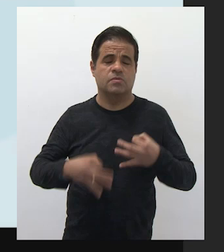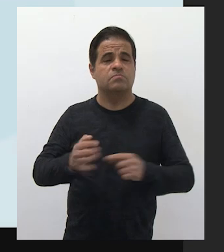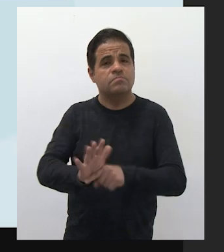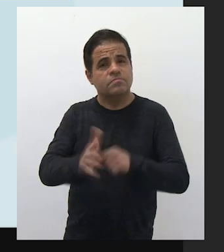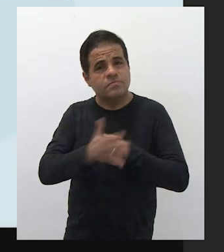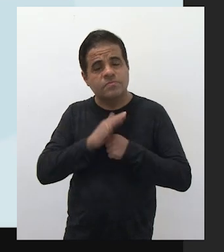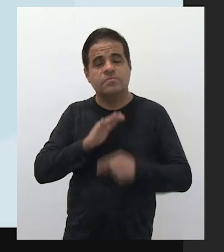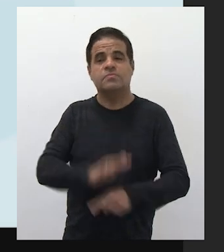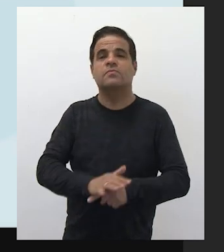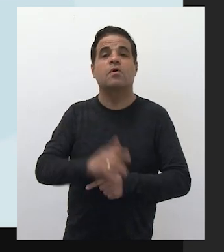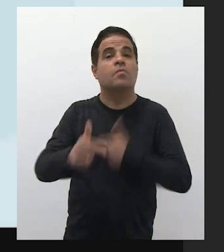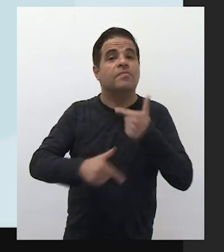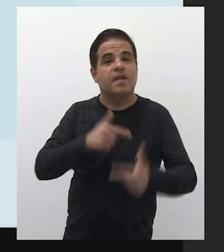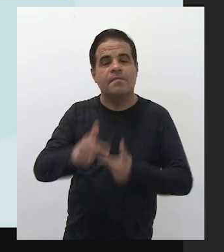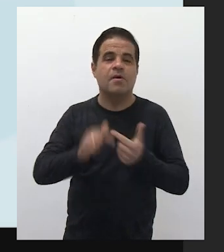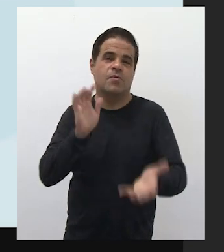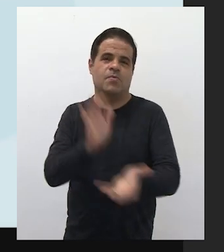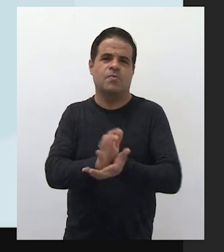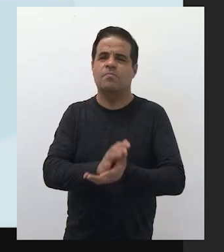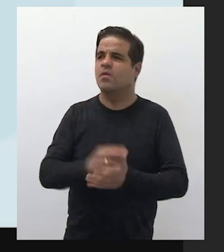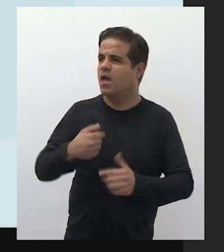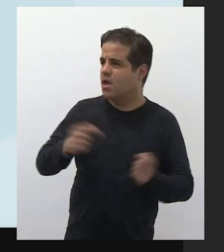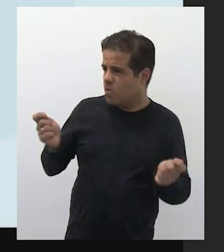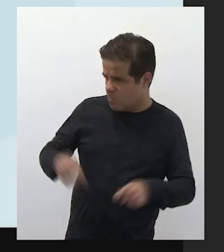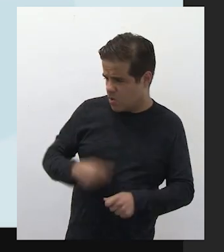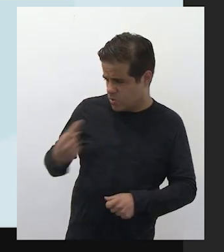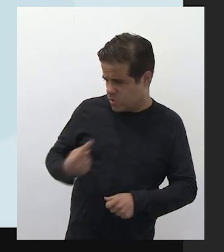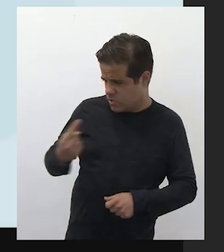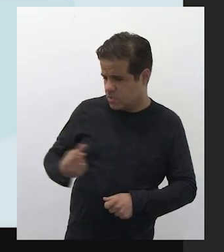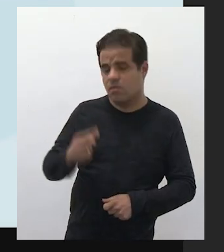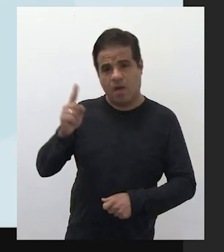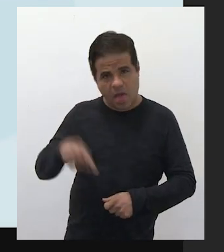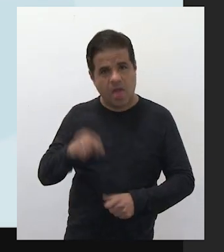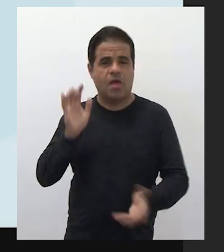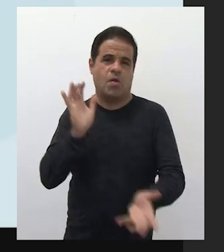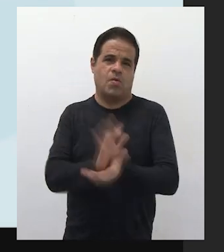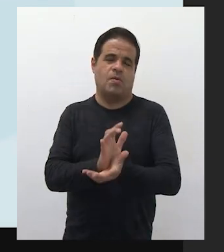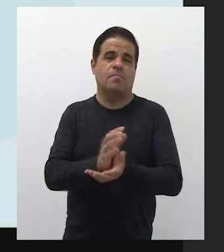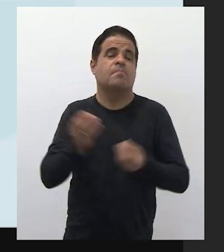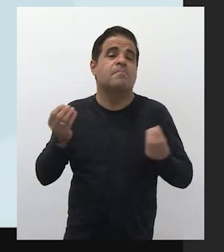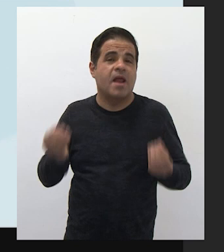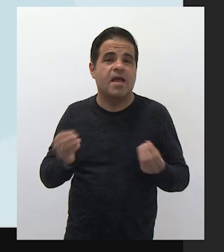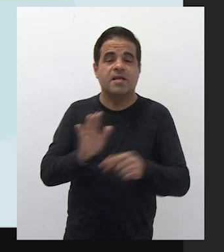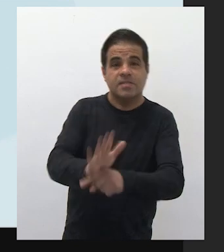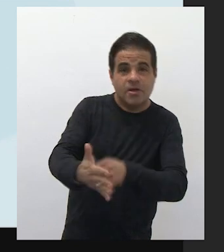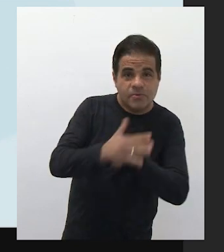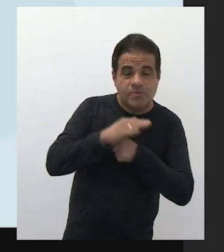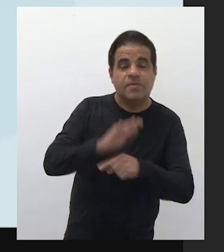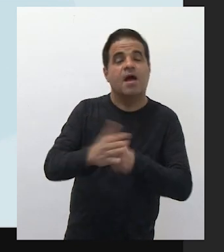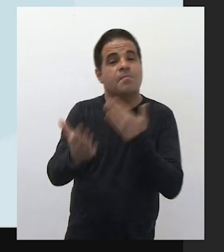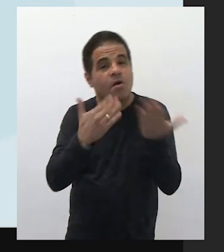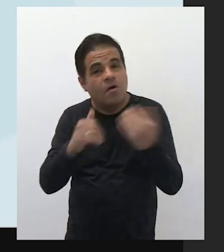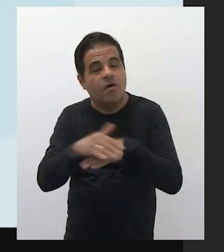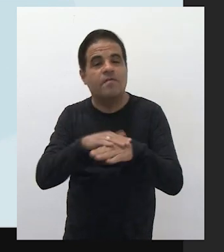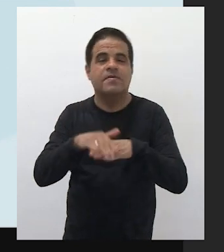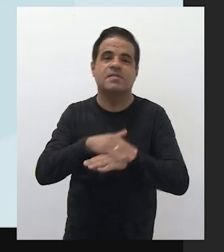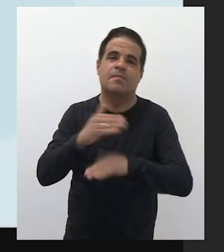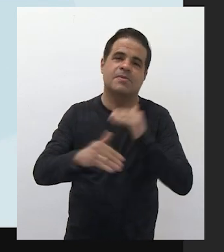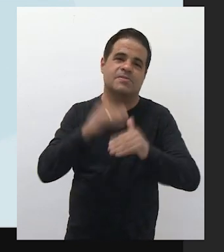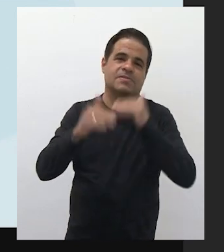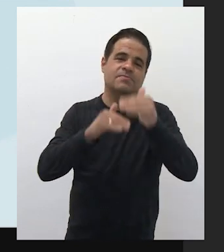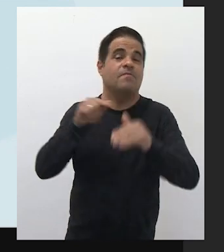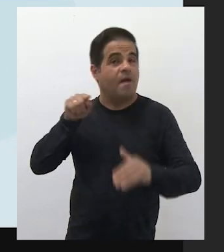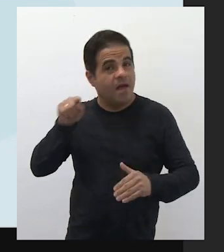o tal do trabalho em grupo. Ah, mas eu posso fazer sozinho? É em grupo. Para quê? Para se ajudar, para conversar, para se desenvolver.